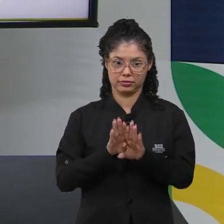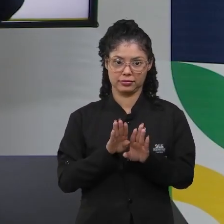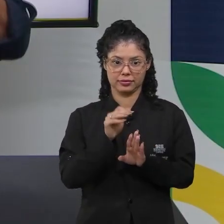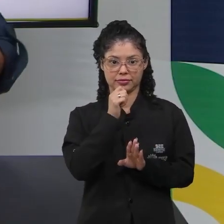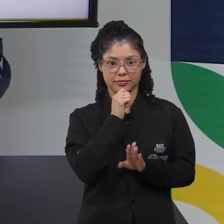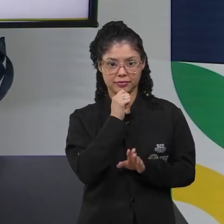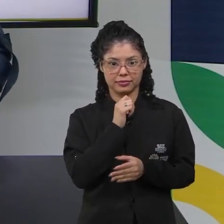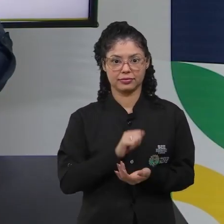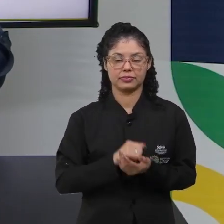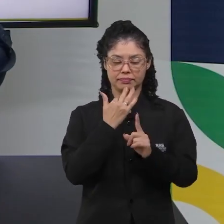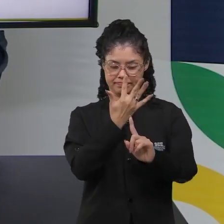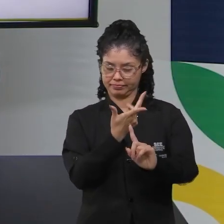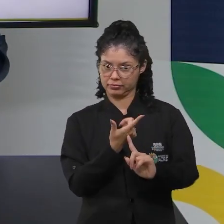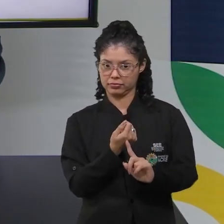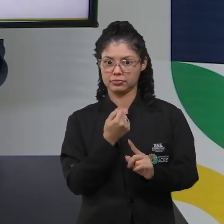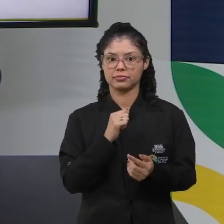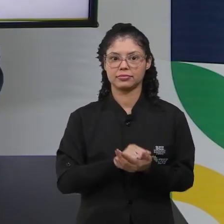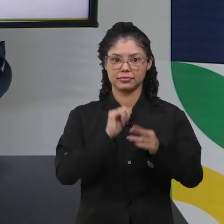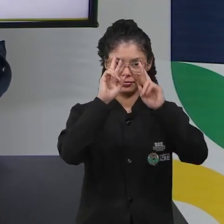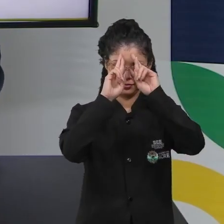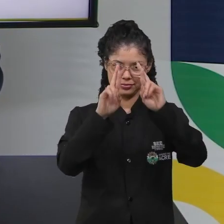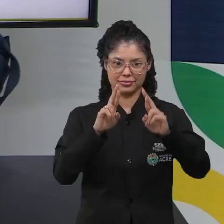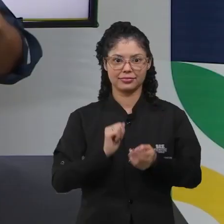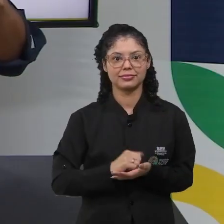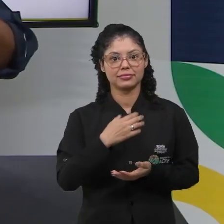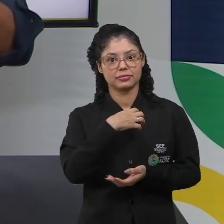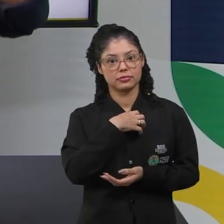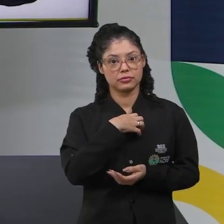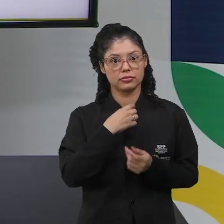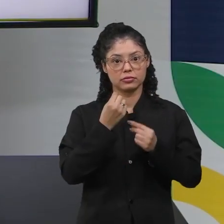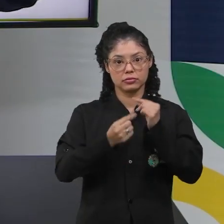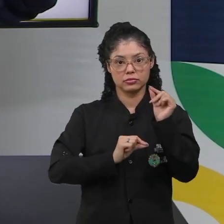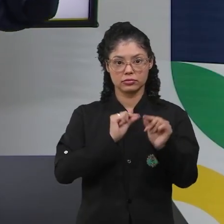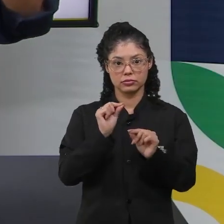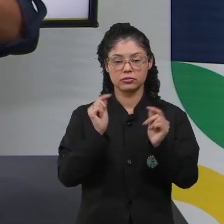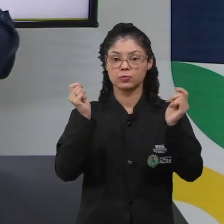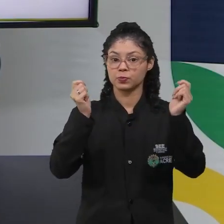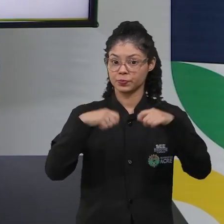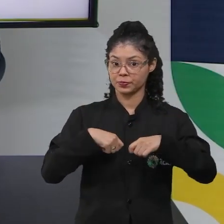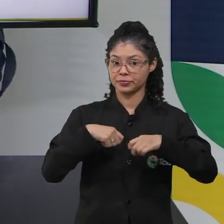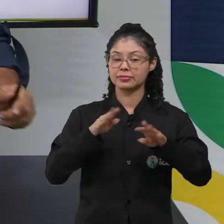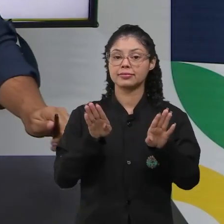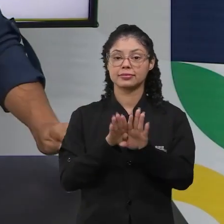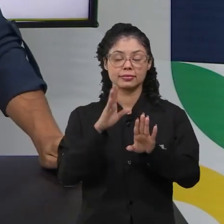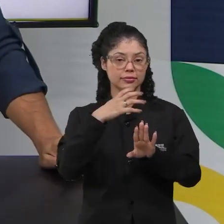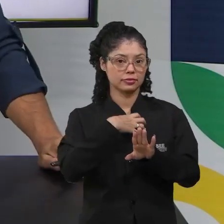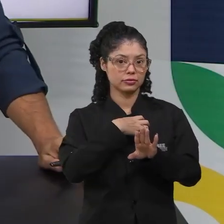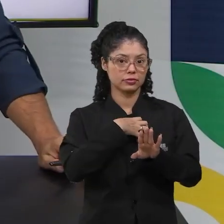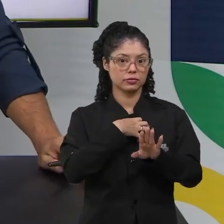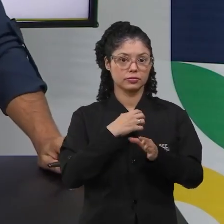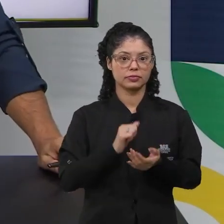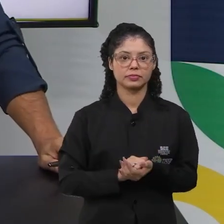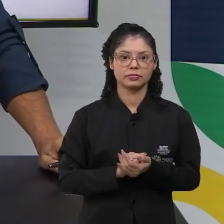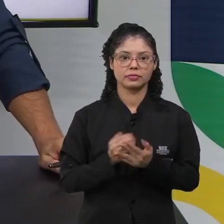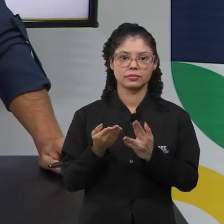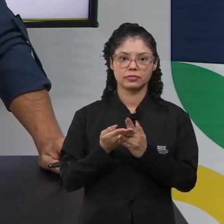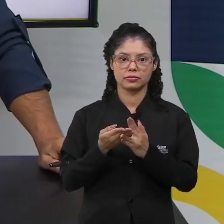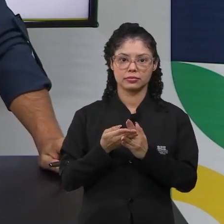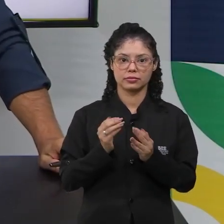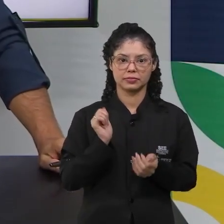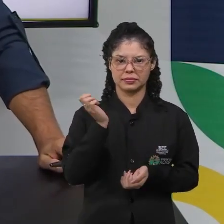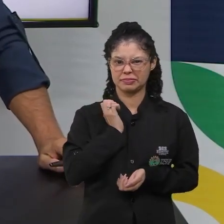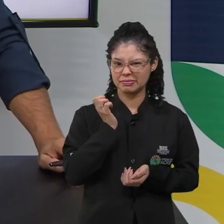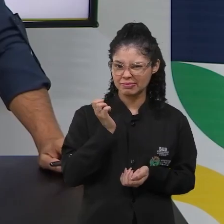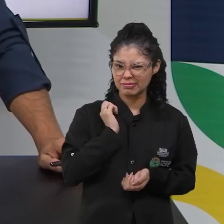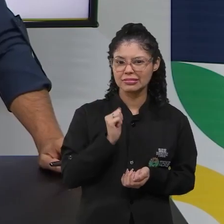favor, artista, respeita esse momento em que provavelmente o intervalo mais caro